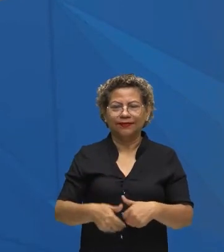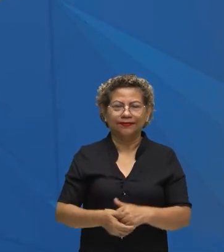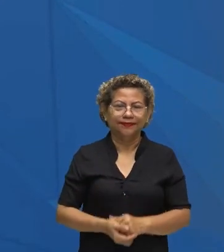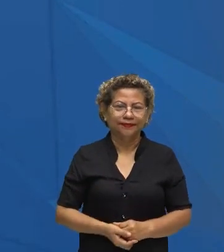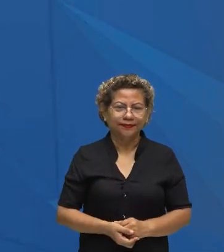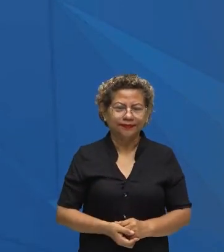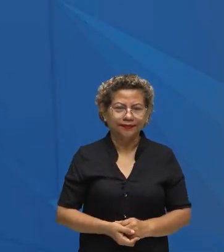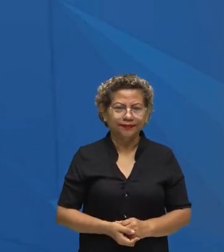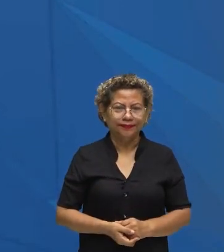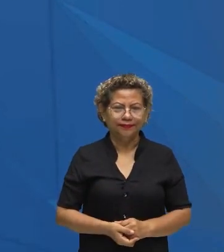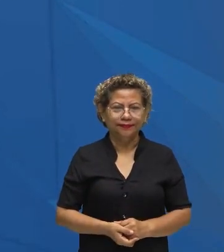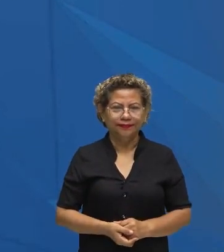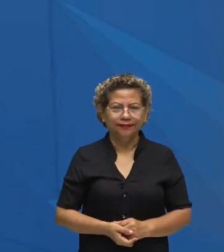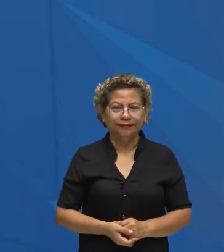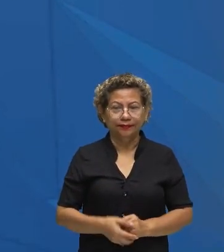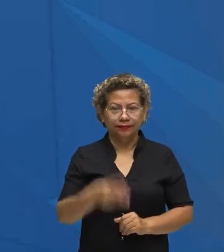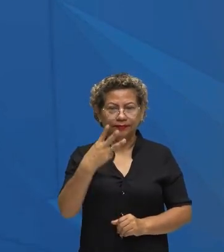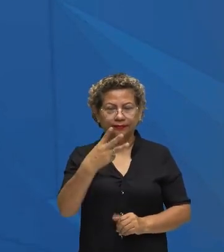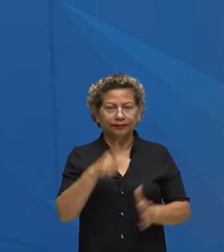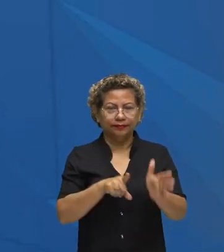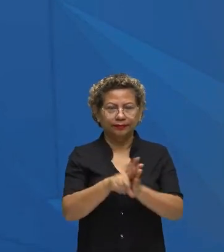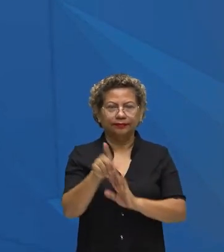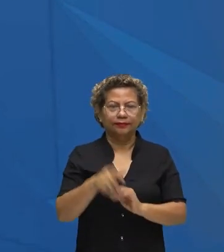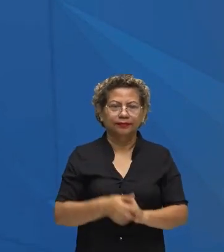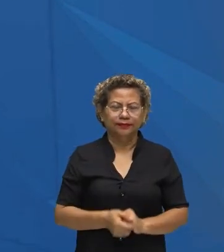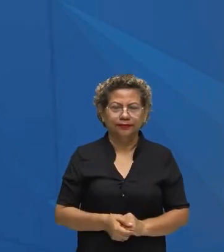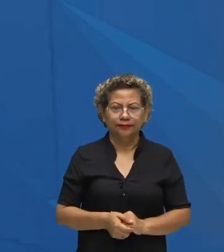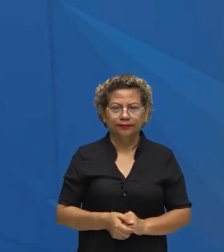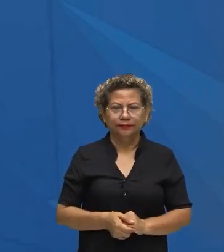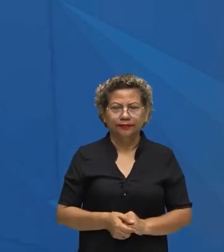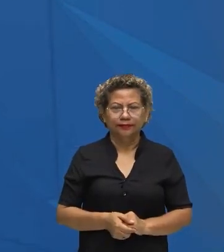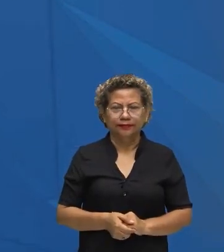tela. Próximo provérbio, vamos lá?